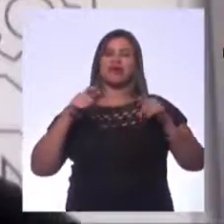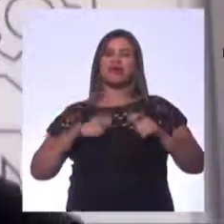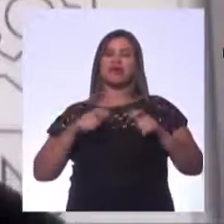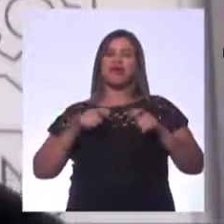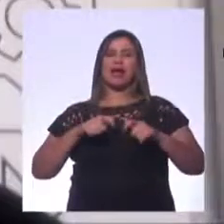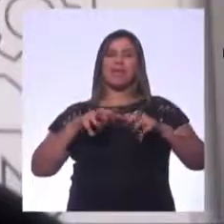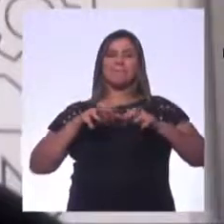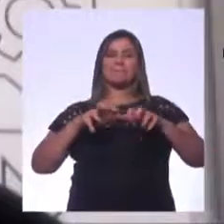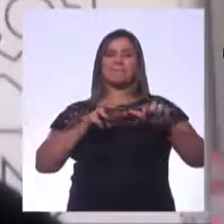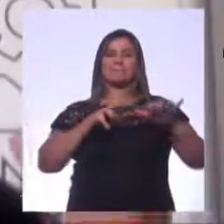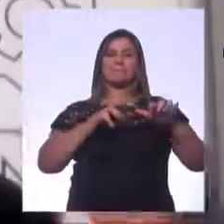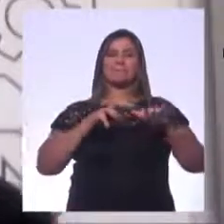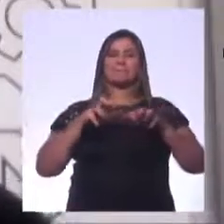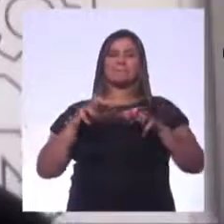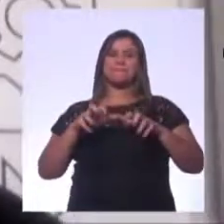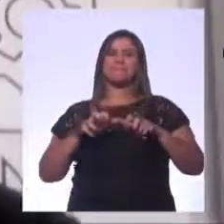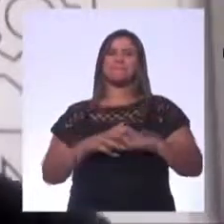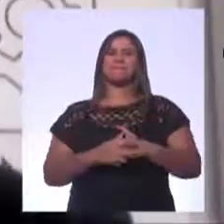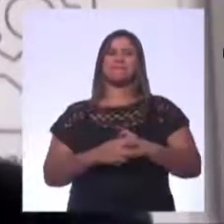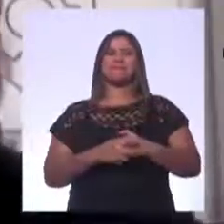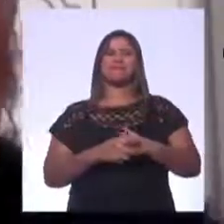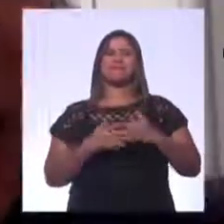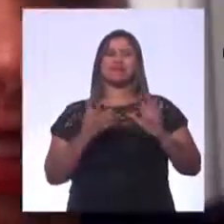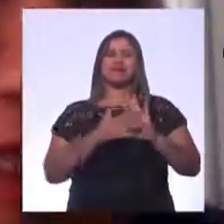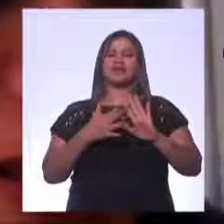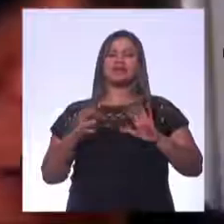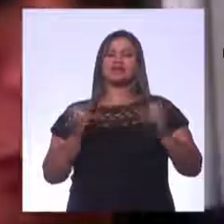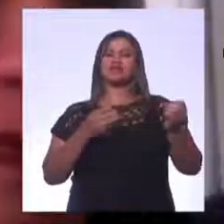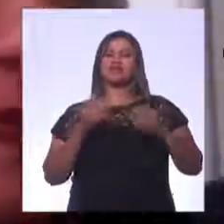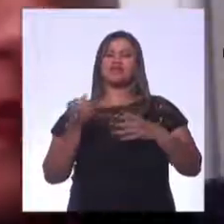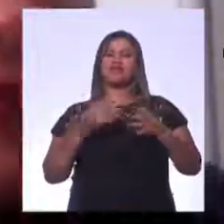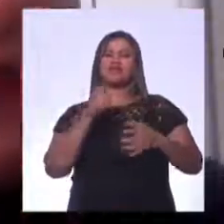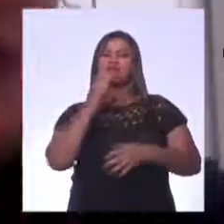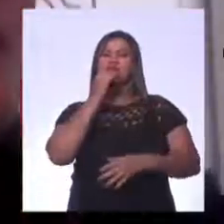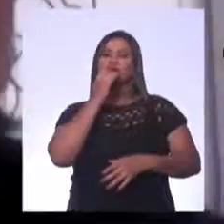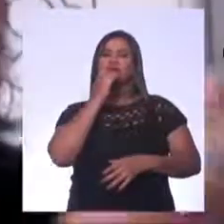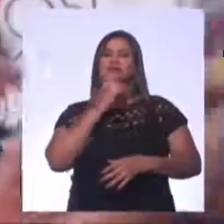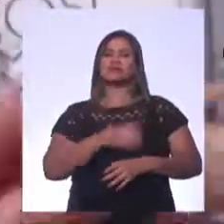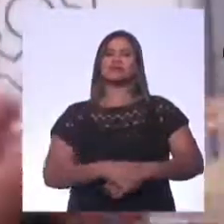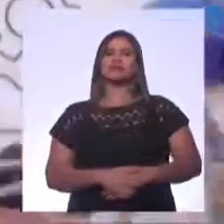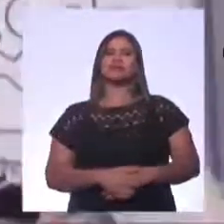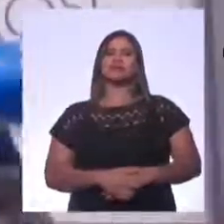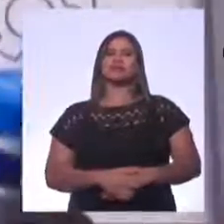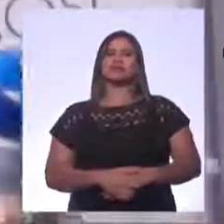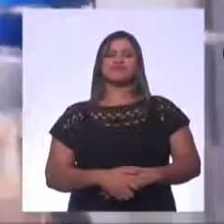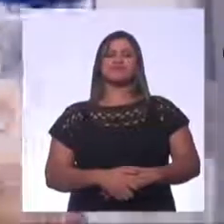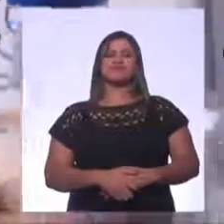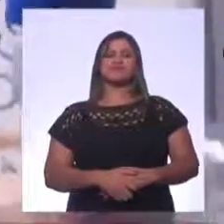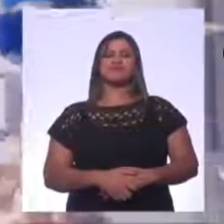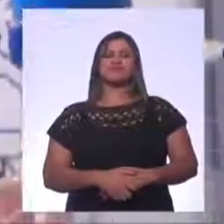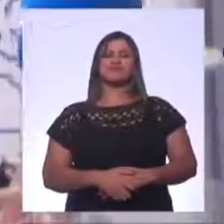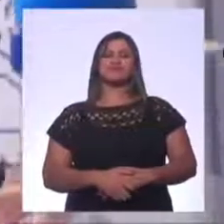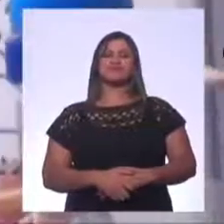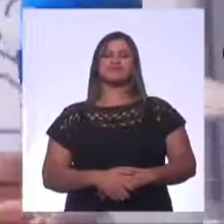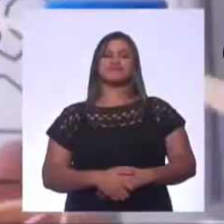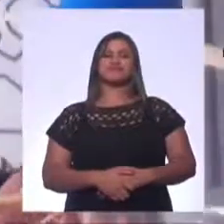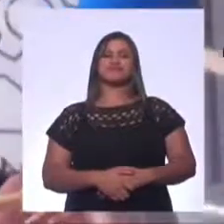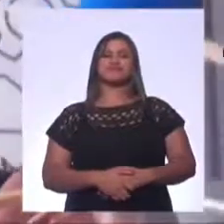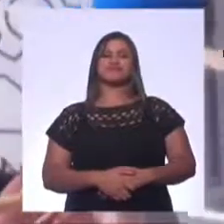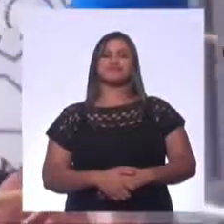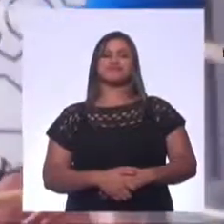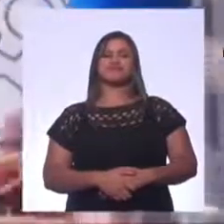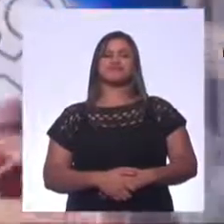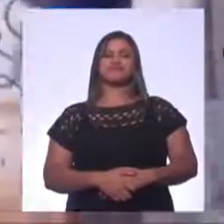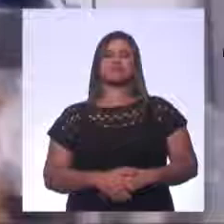nosso espaço 4, no Centro de Inovação. Por exemplo, vamos ver se eu consigo ligar aqui.